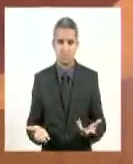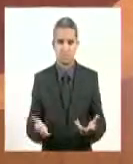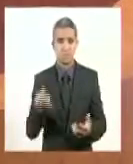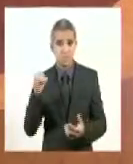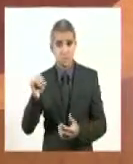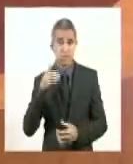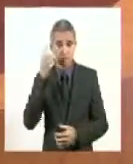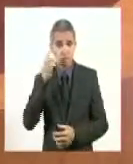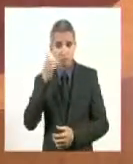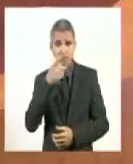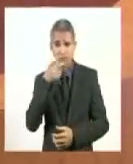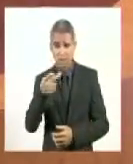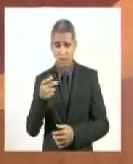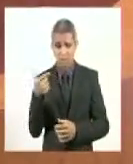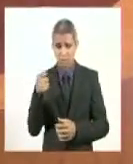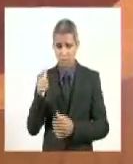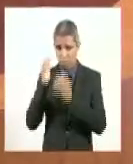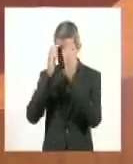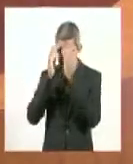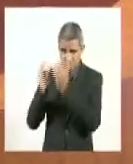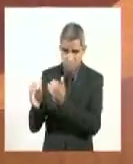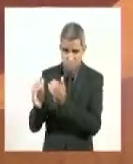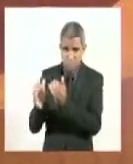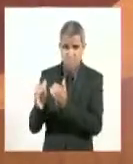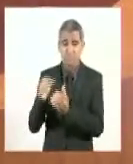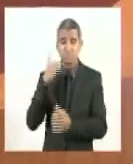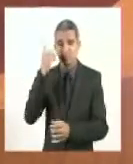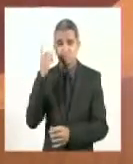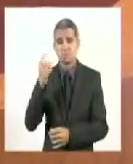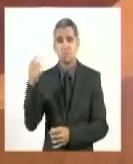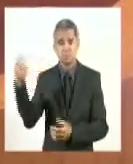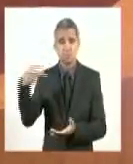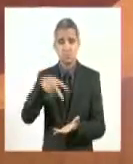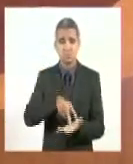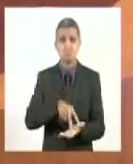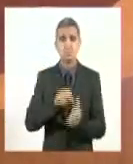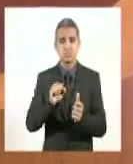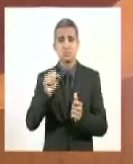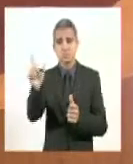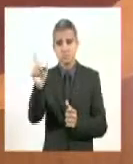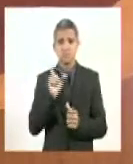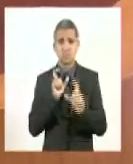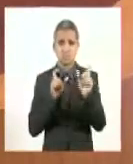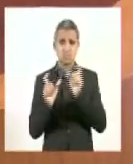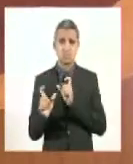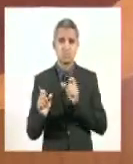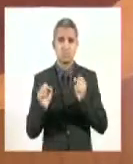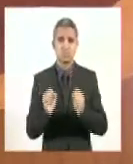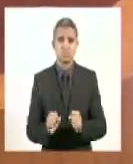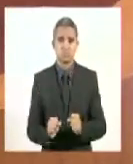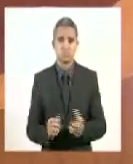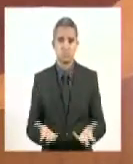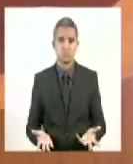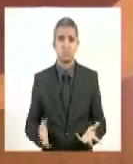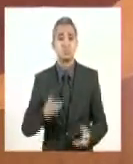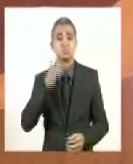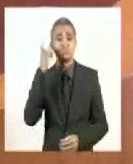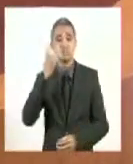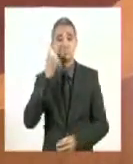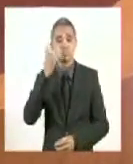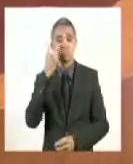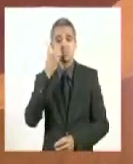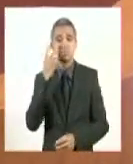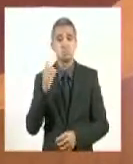desumano falar isso, eu quero que os deputados que falam, que saem com